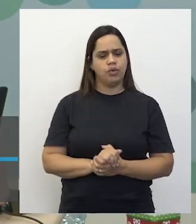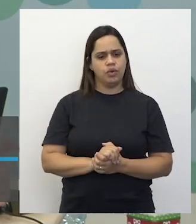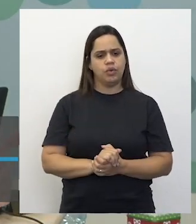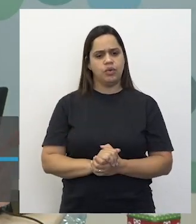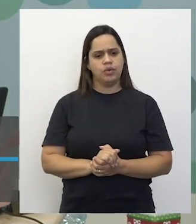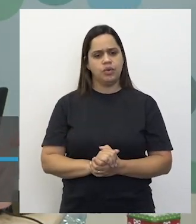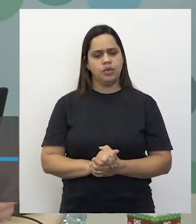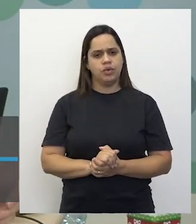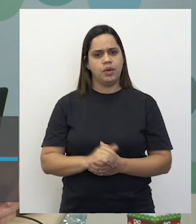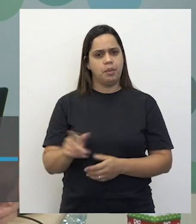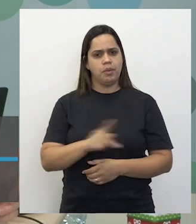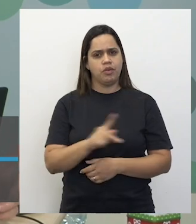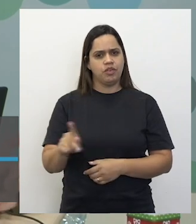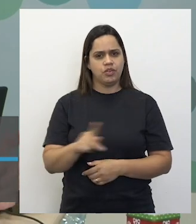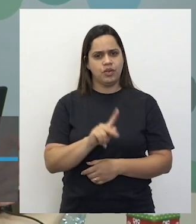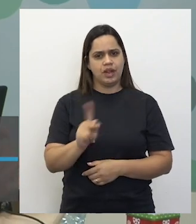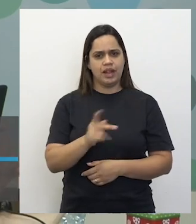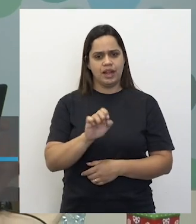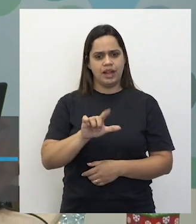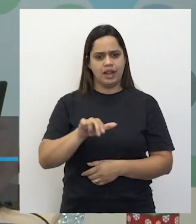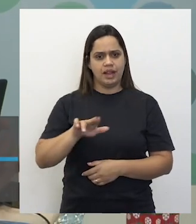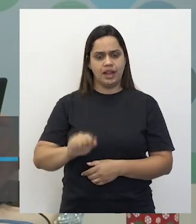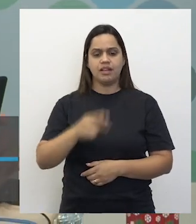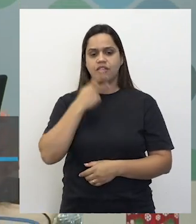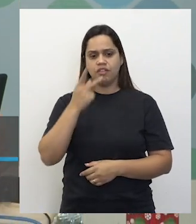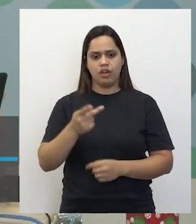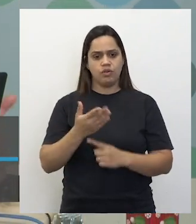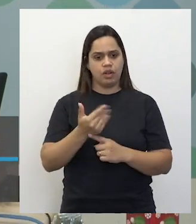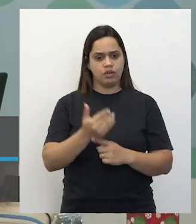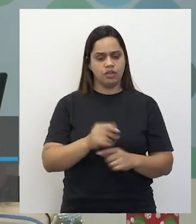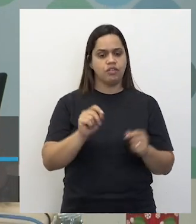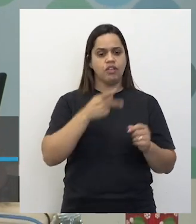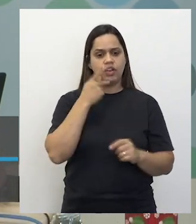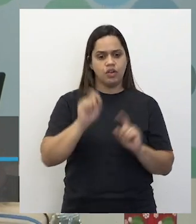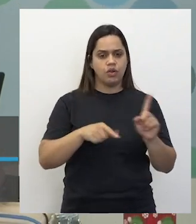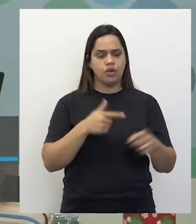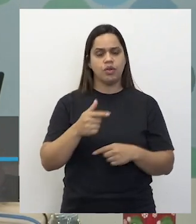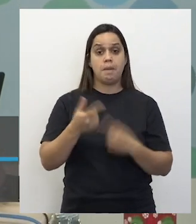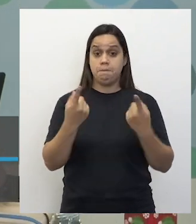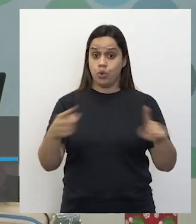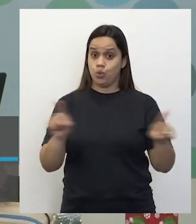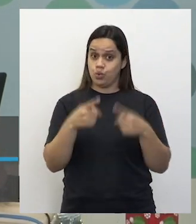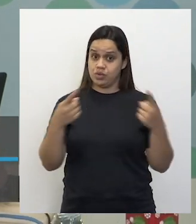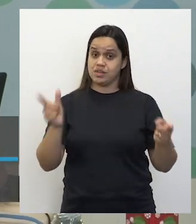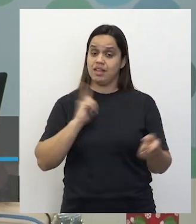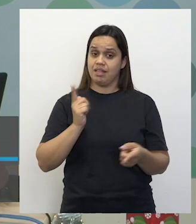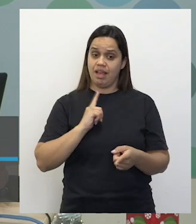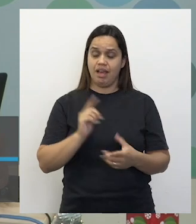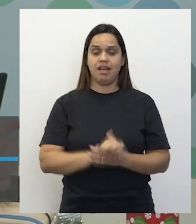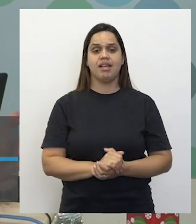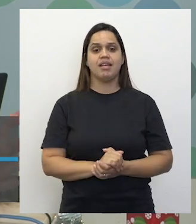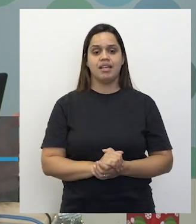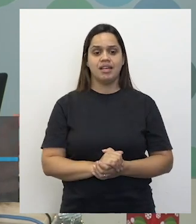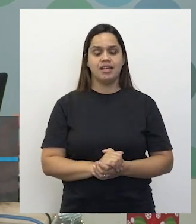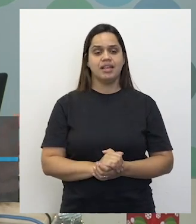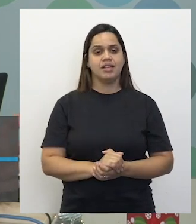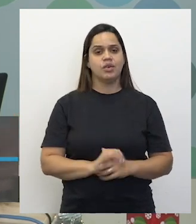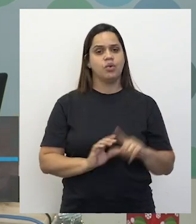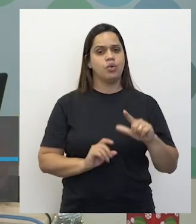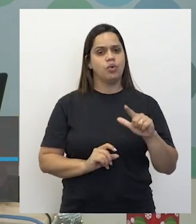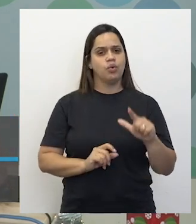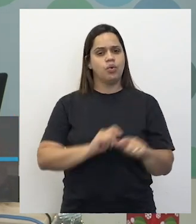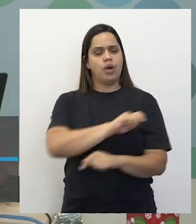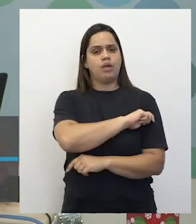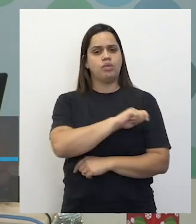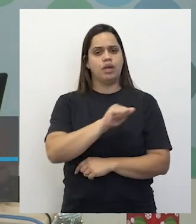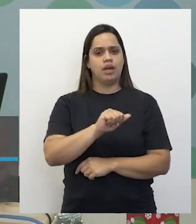a professora Helena também antologia, a Rosana respondeu nas músicas. Nas músicas, nas sim. músicas. O